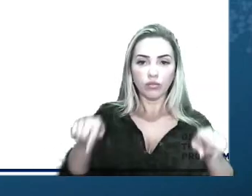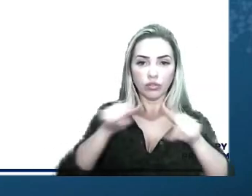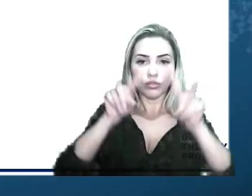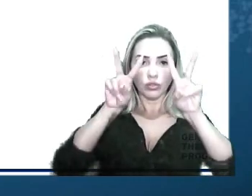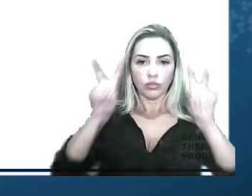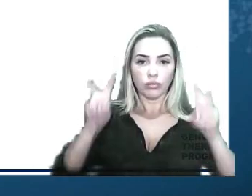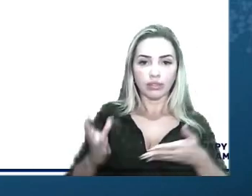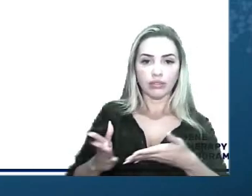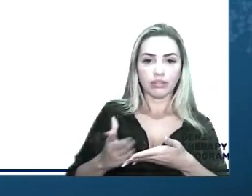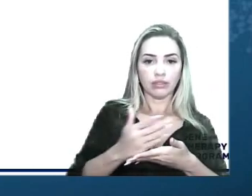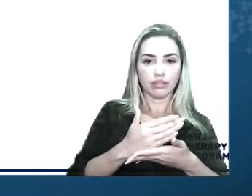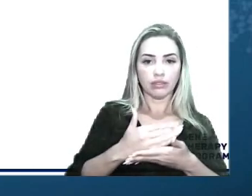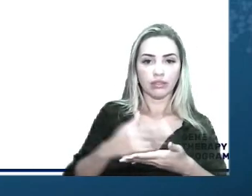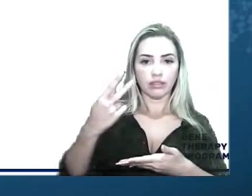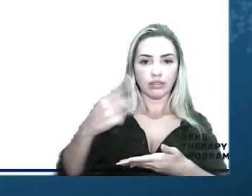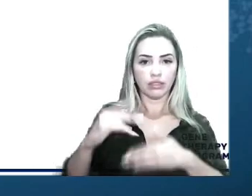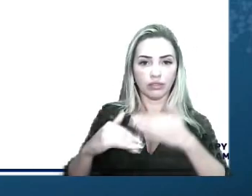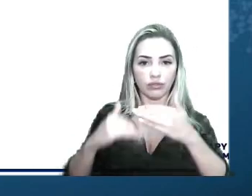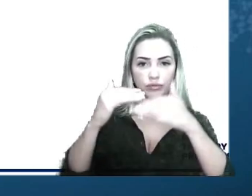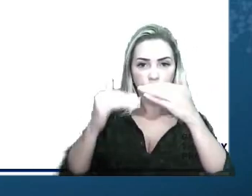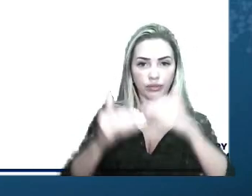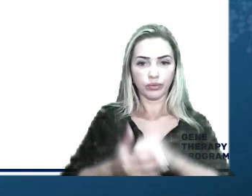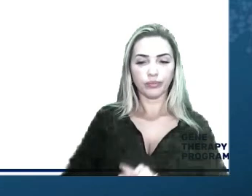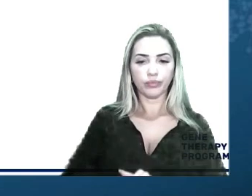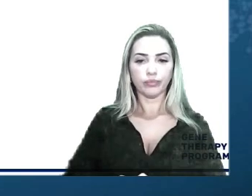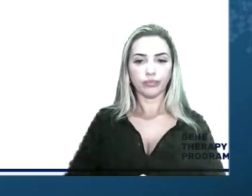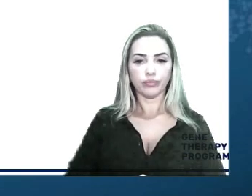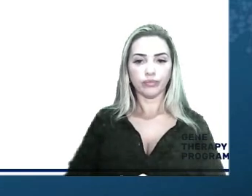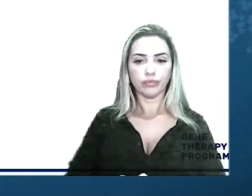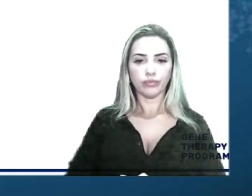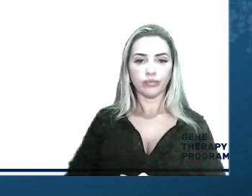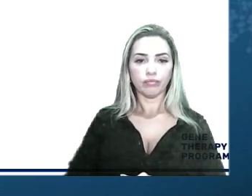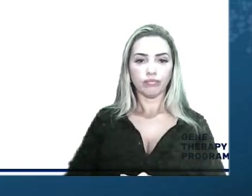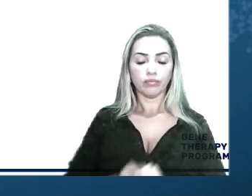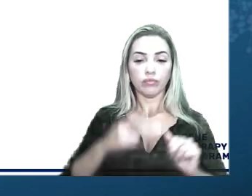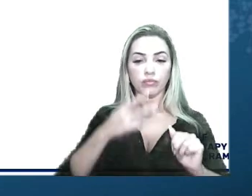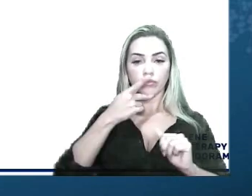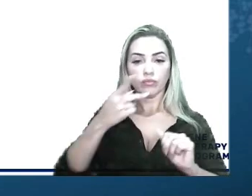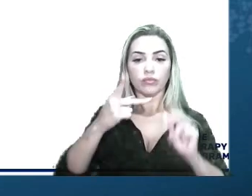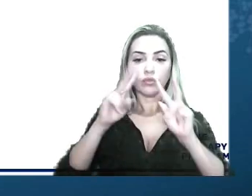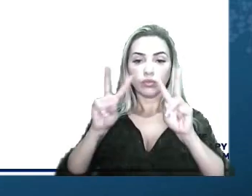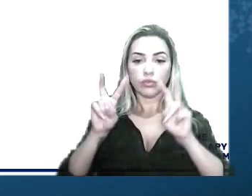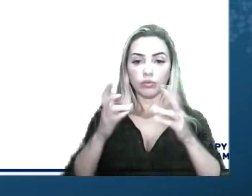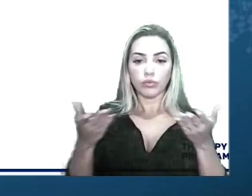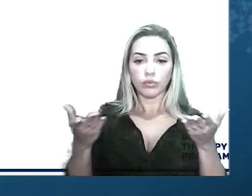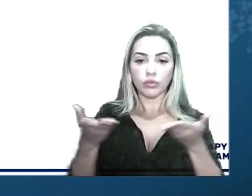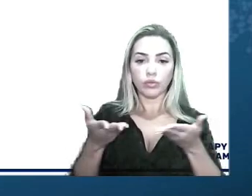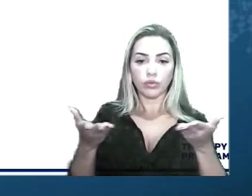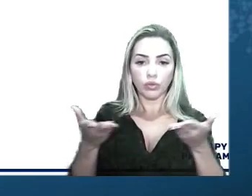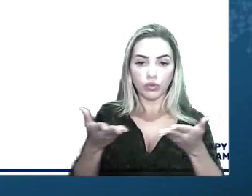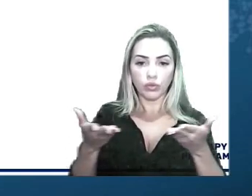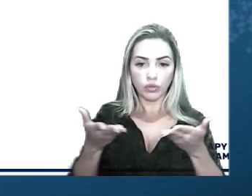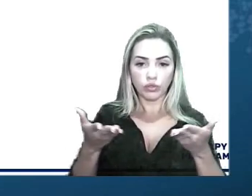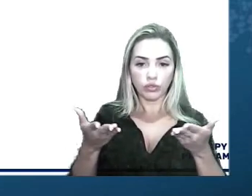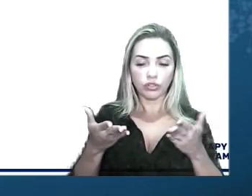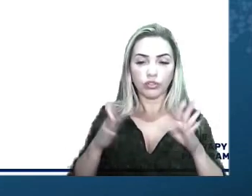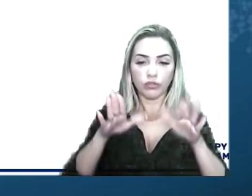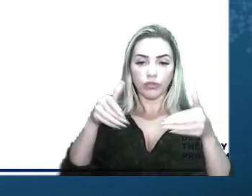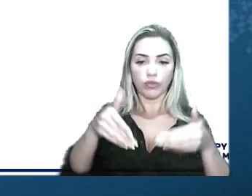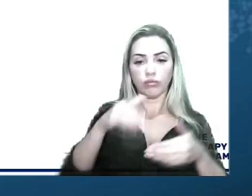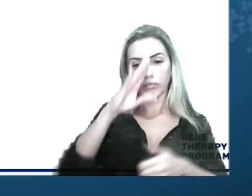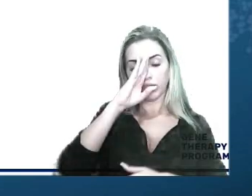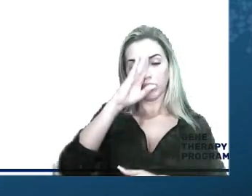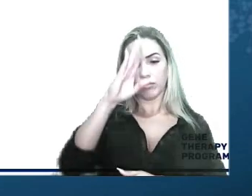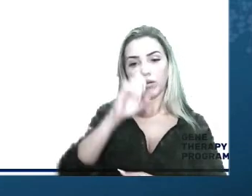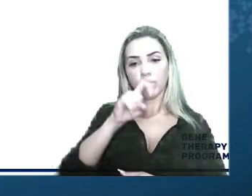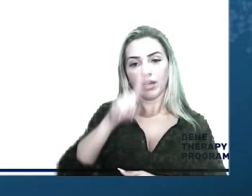dados nesse desenvolvimento. Para falar hoje, o foco aqui é